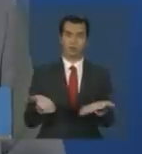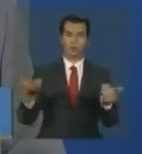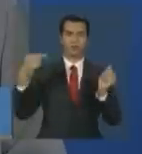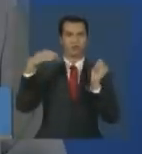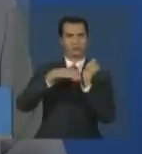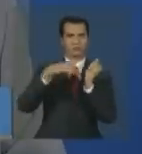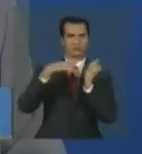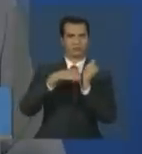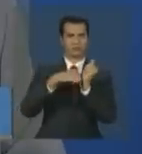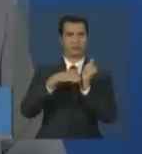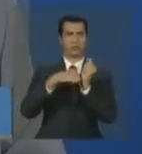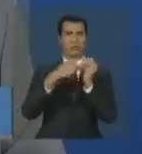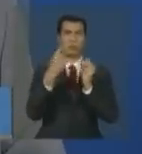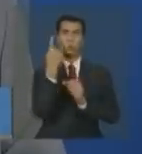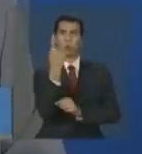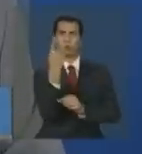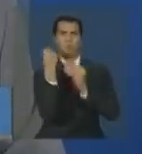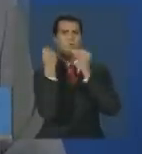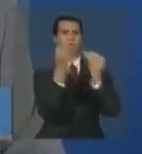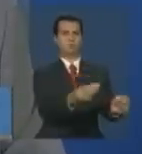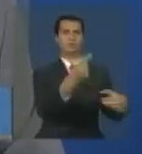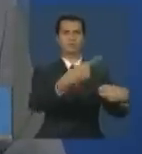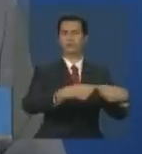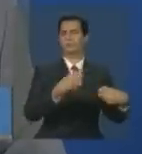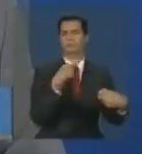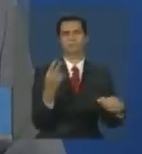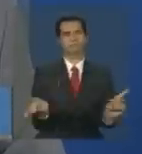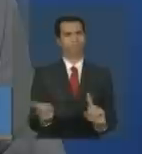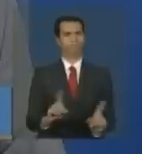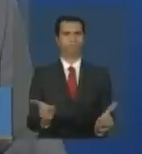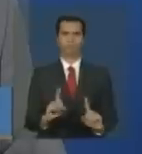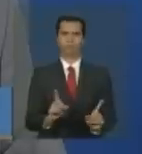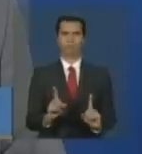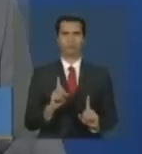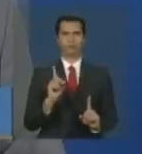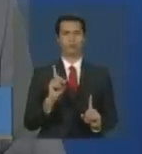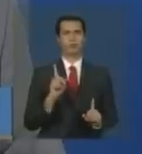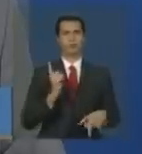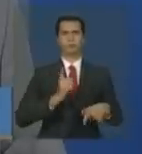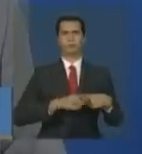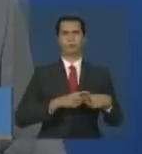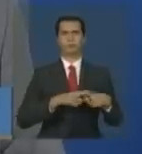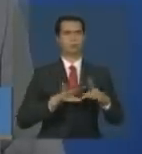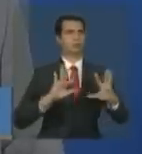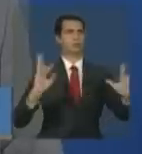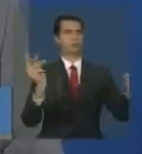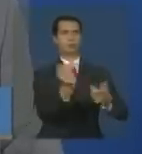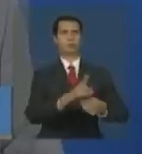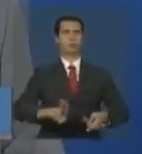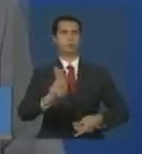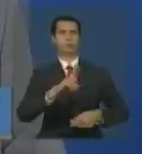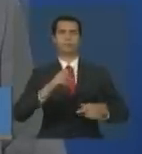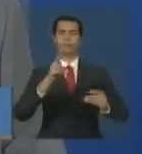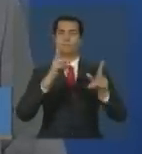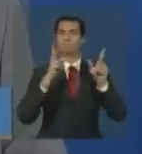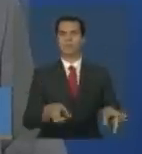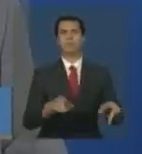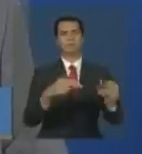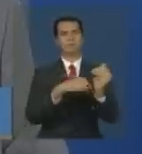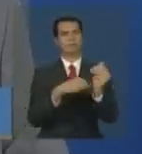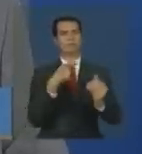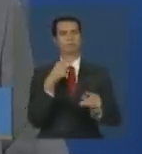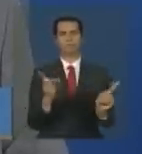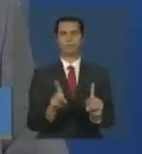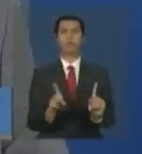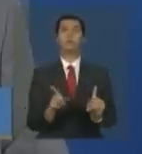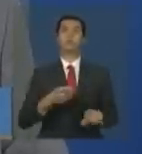o município inteiro era uma situação que não poderia continuar. Né? Então, nós estamos resolvendo, de fato, um